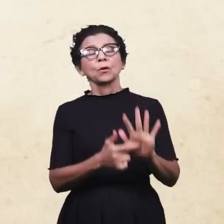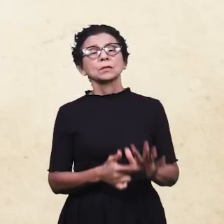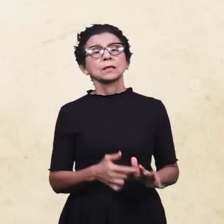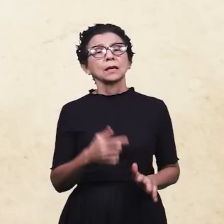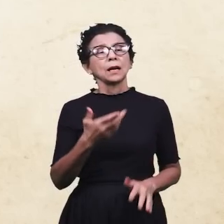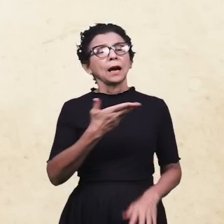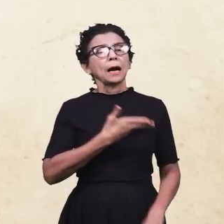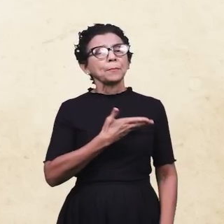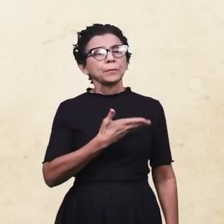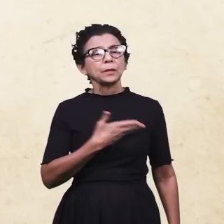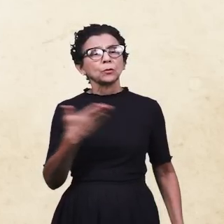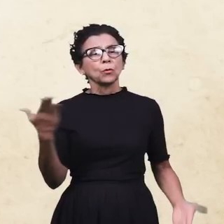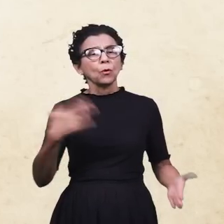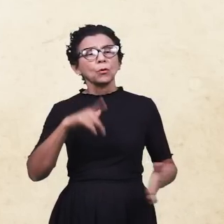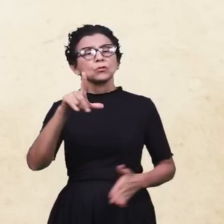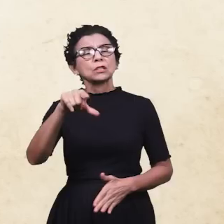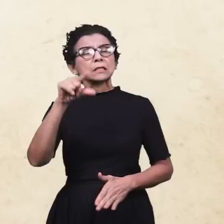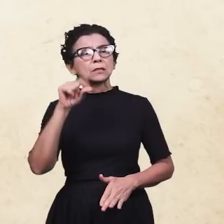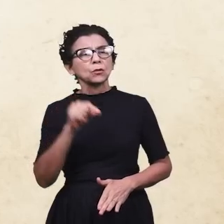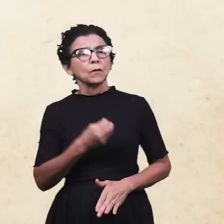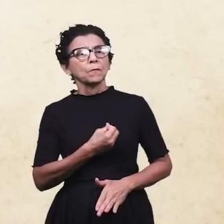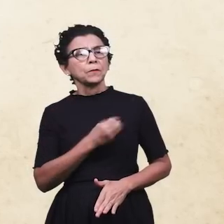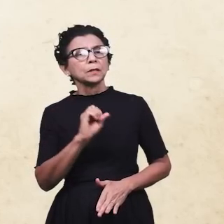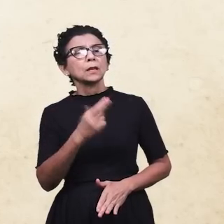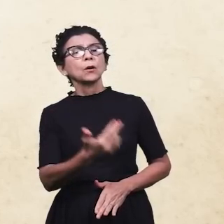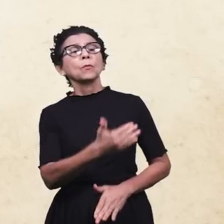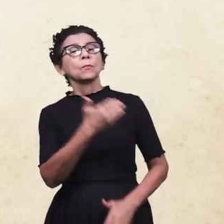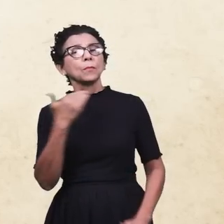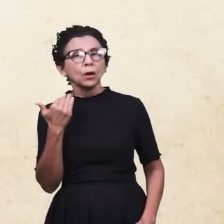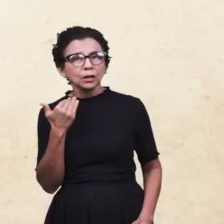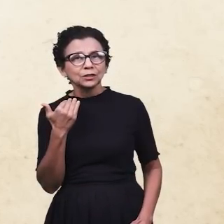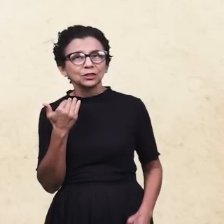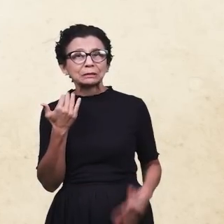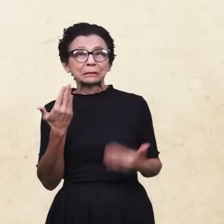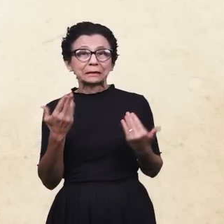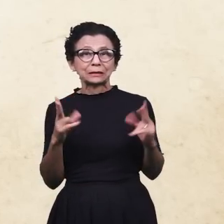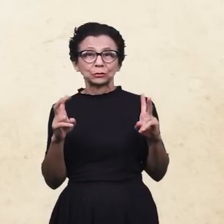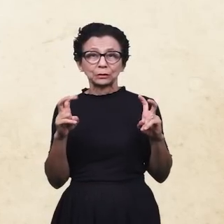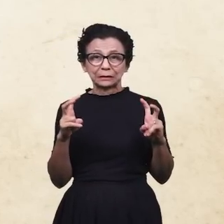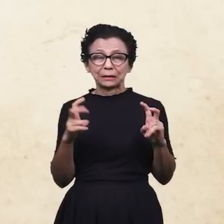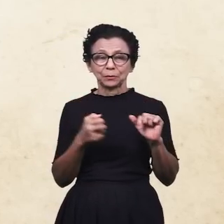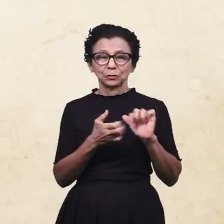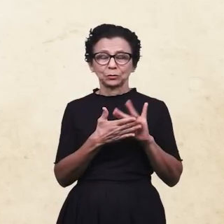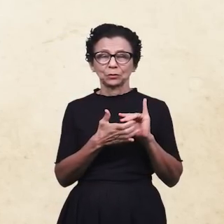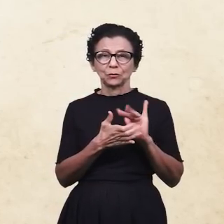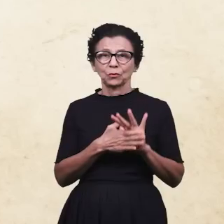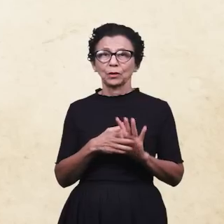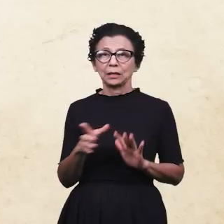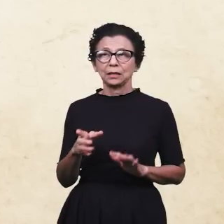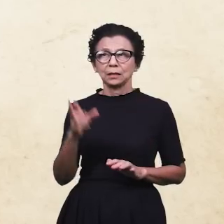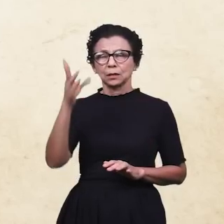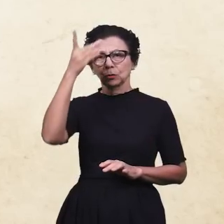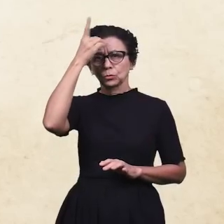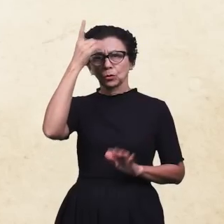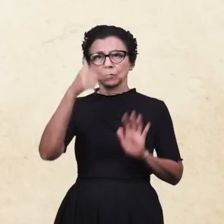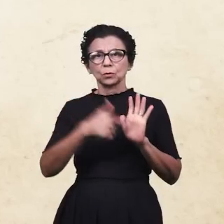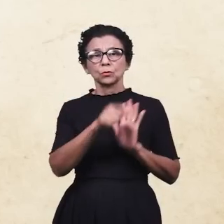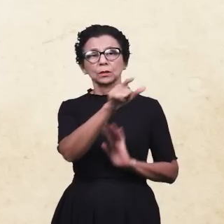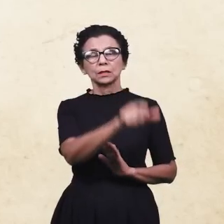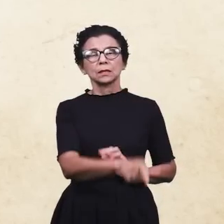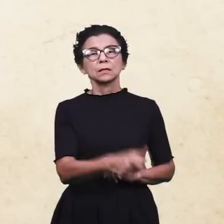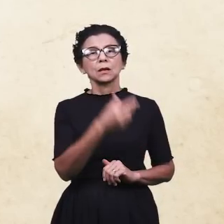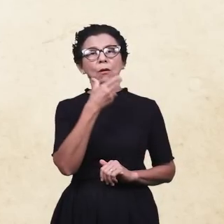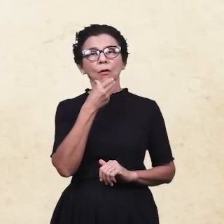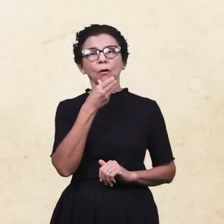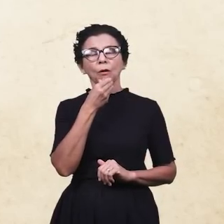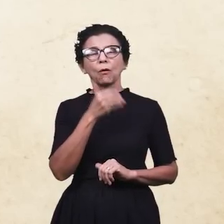escolha, vida ou morte, qual vais aceitar? Aquele homem, ele ia se definir ali pelo Senhor, e nós sabemos que esse